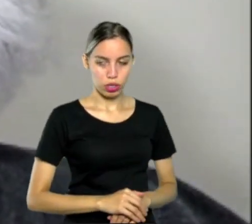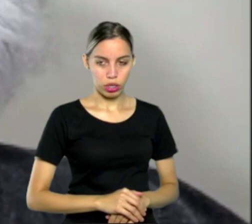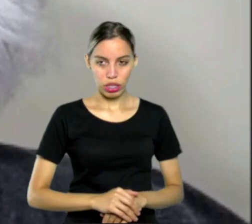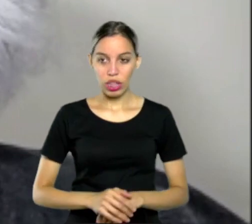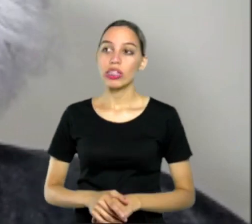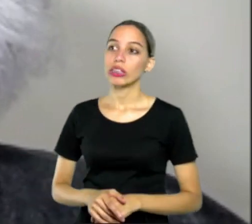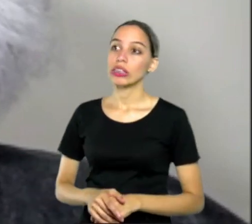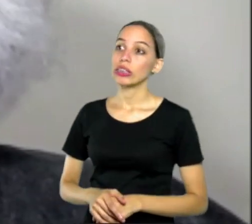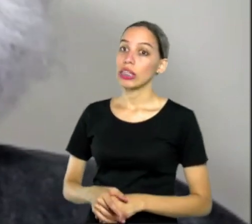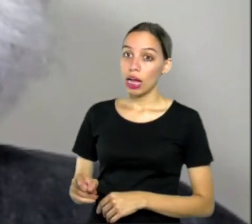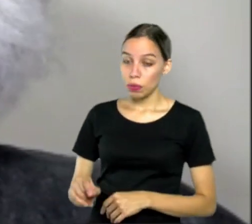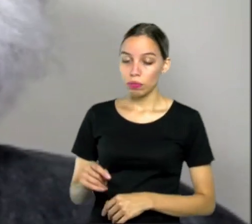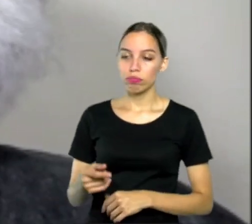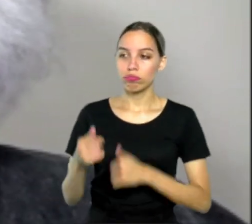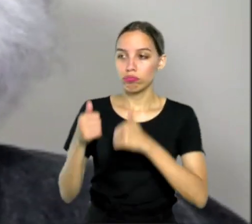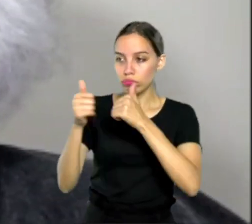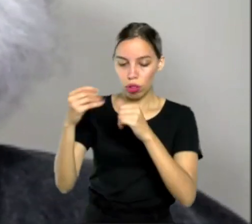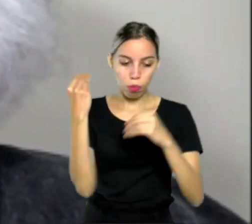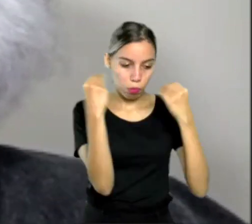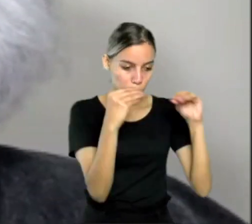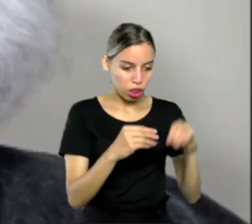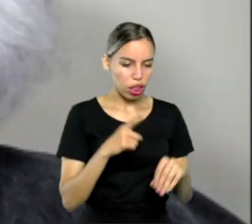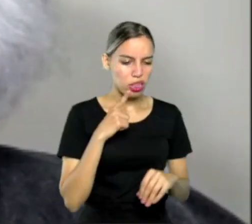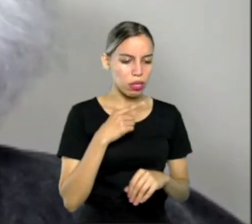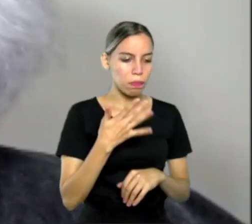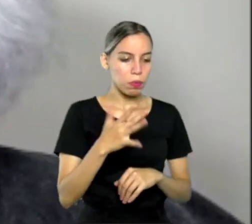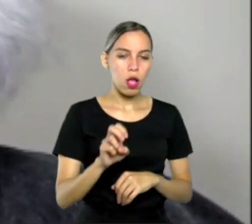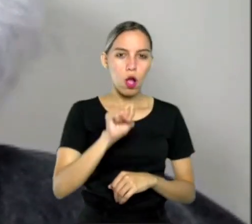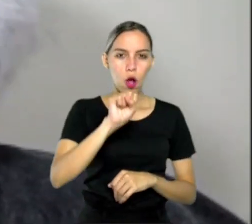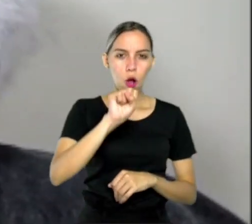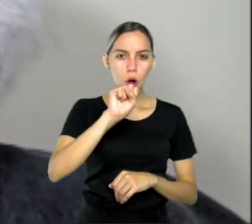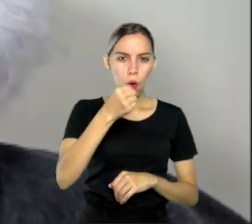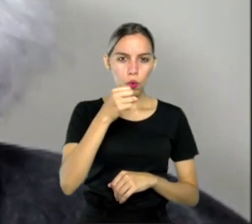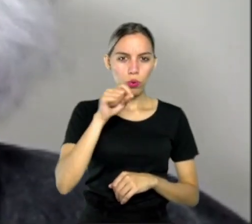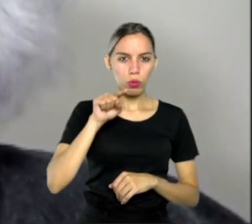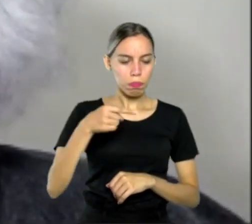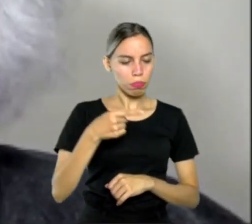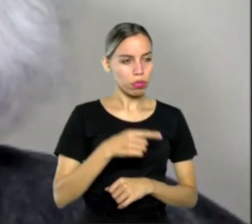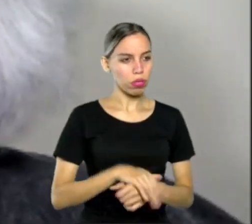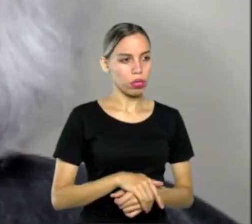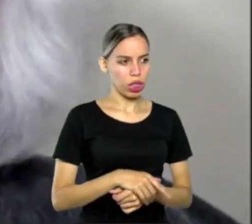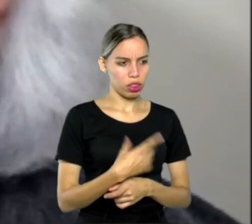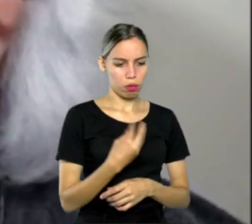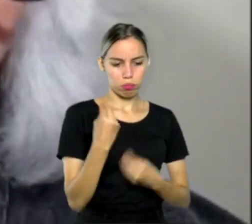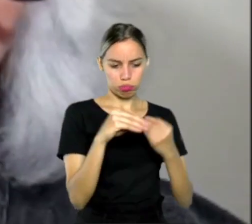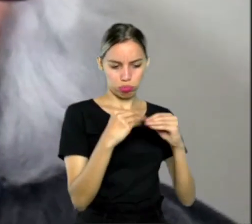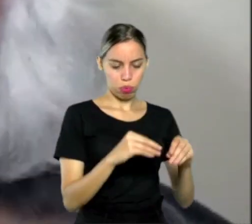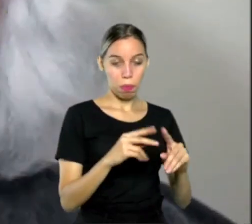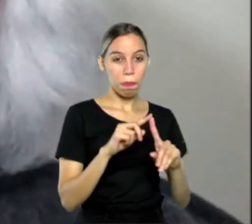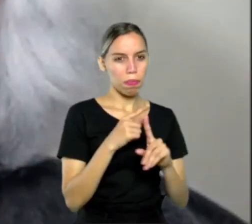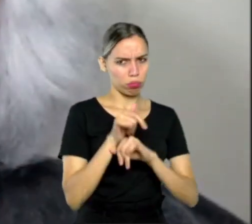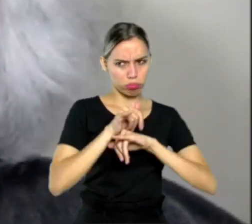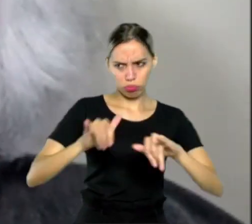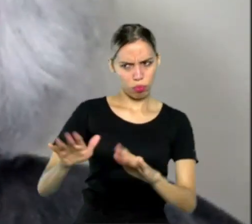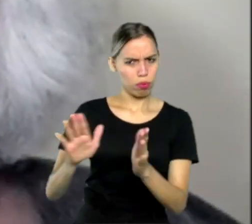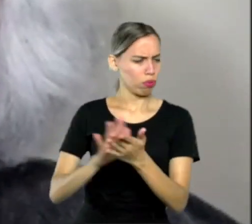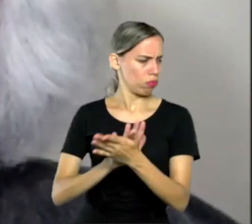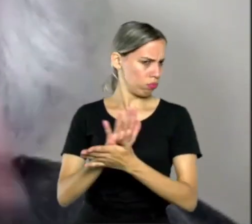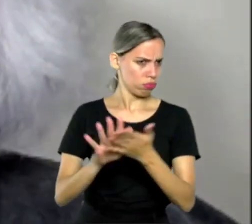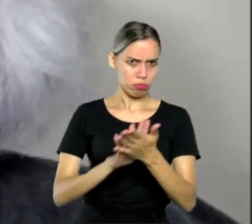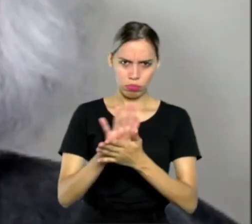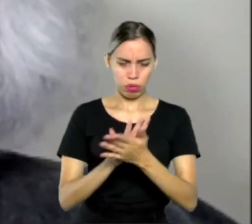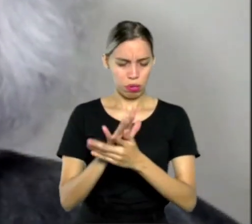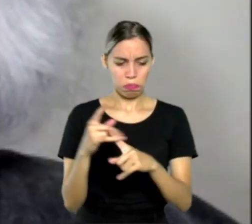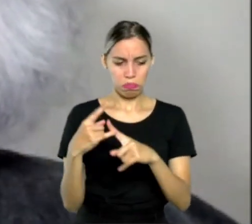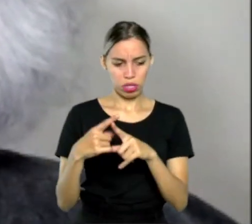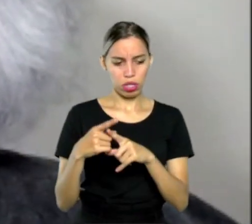o começo da pandemia, que eu escrevo e não coloco lá, e devia colocar, porque esses poemas que eu fiz a